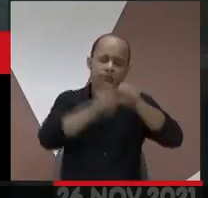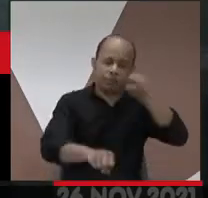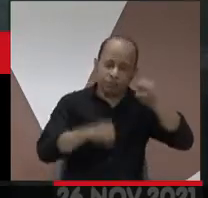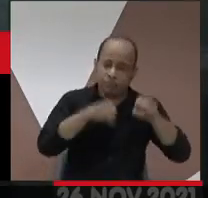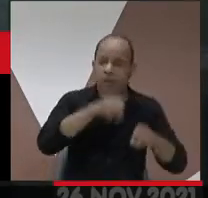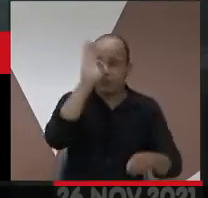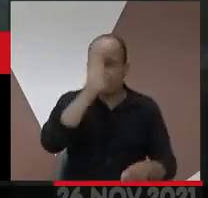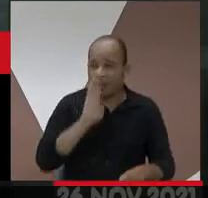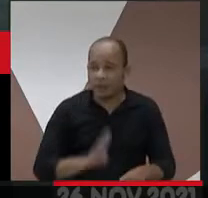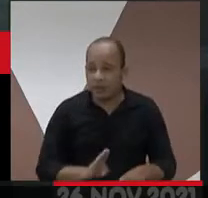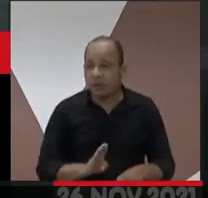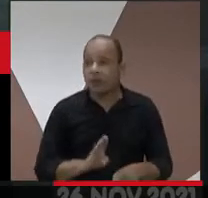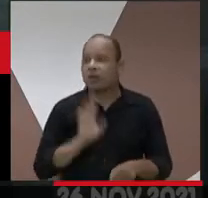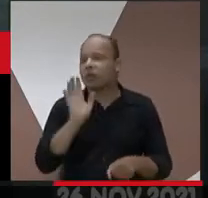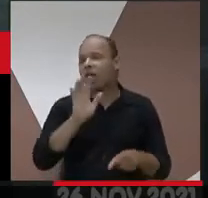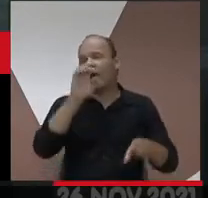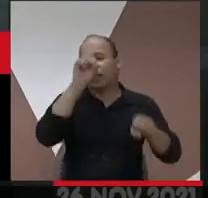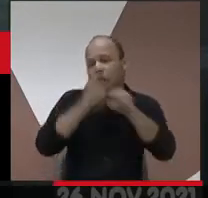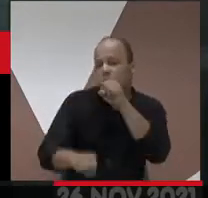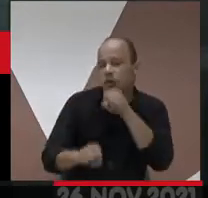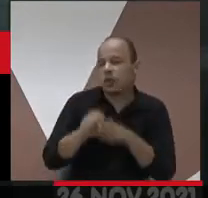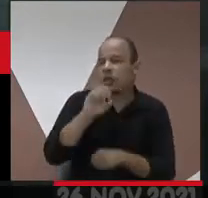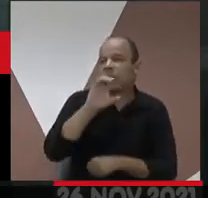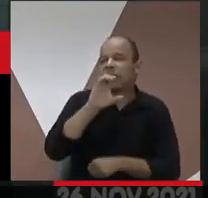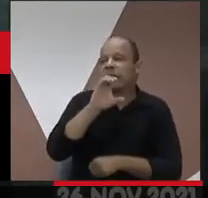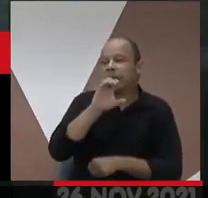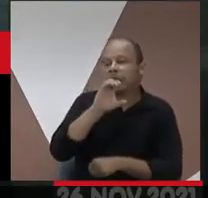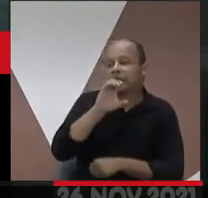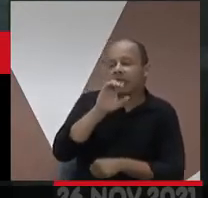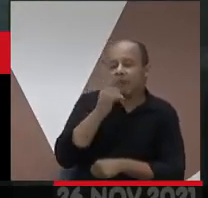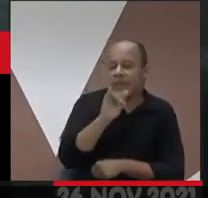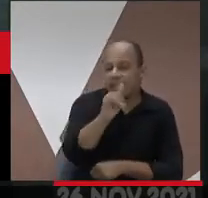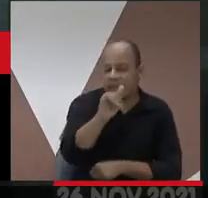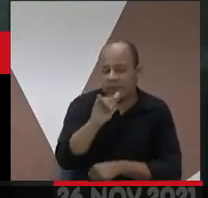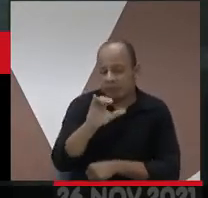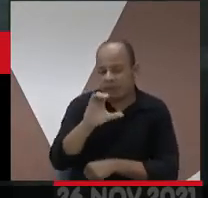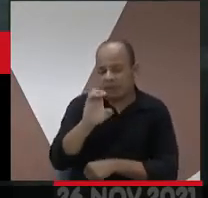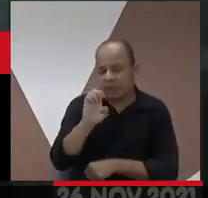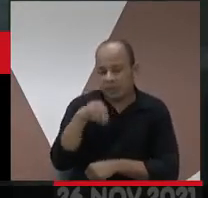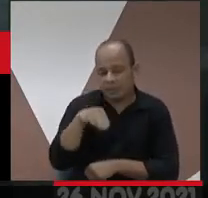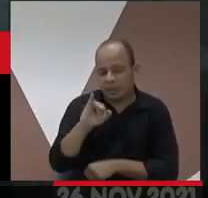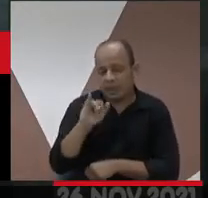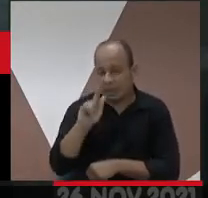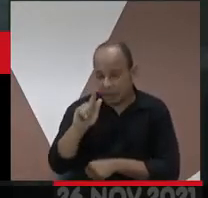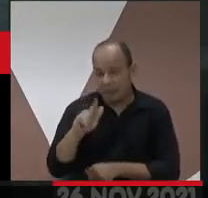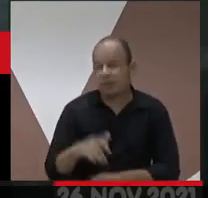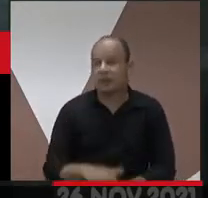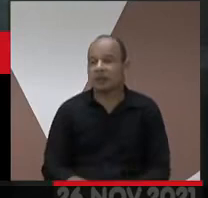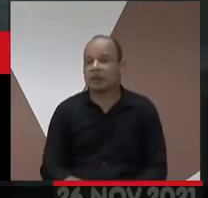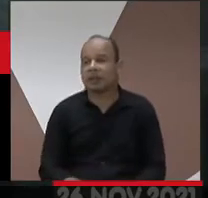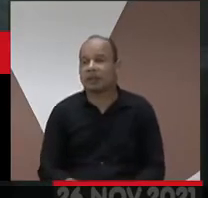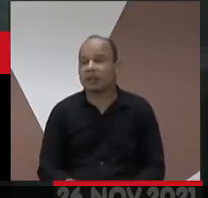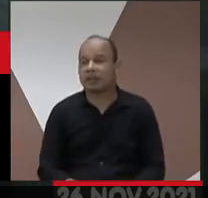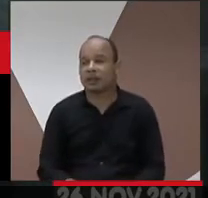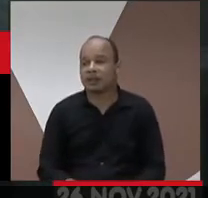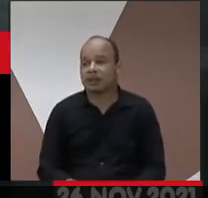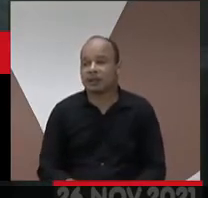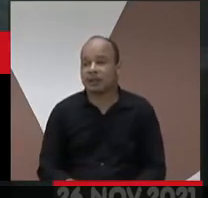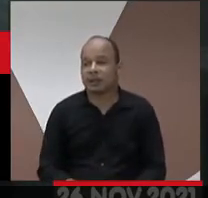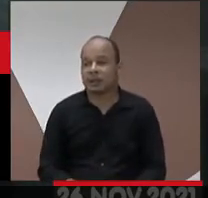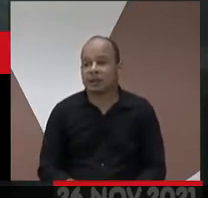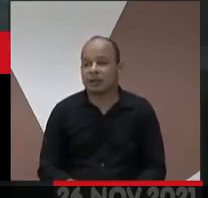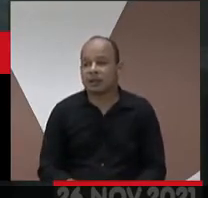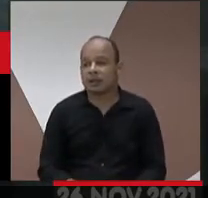CEMIG e outras estatais, e que aparecem sempre que tem um grande negócio,